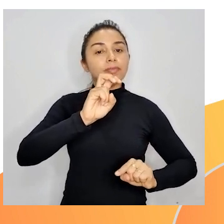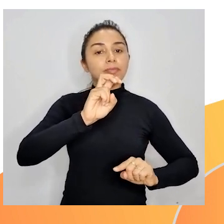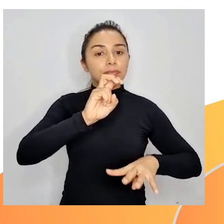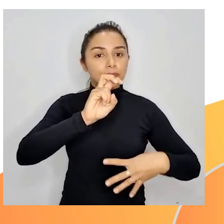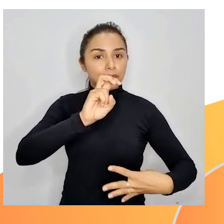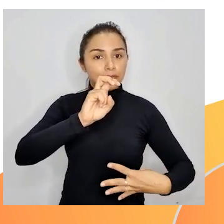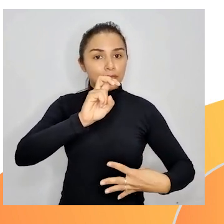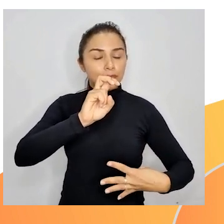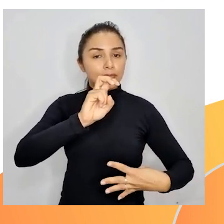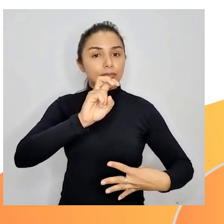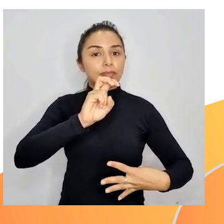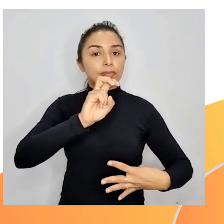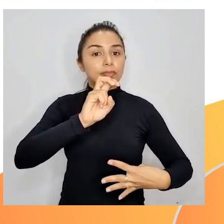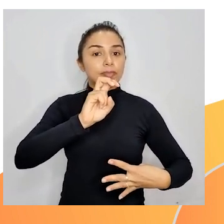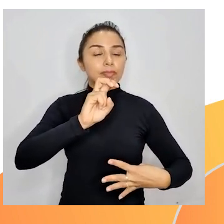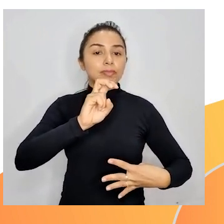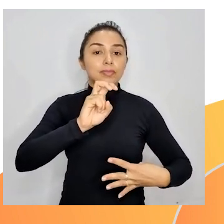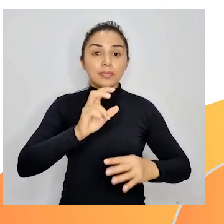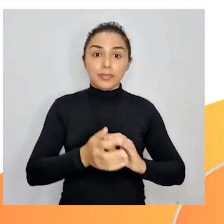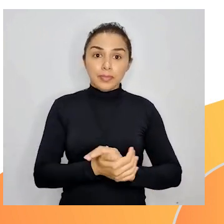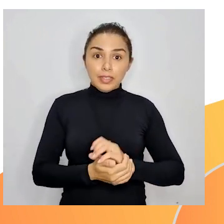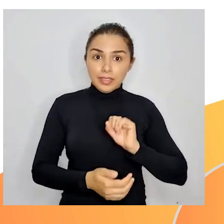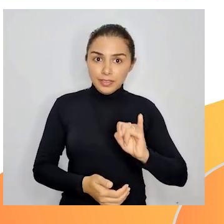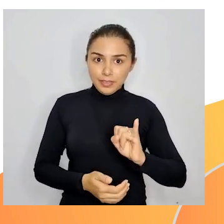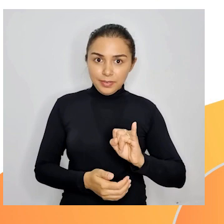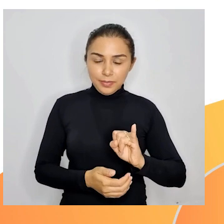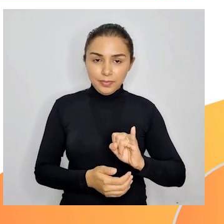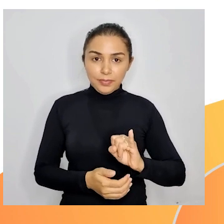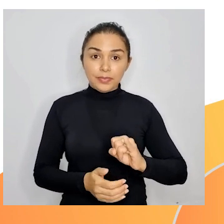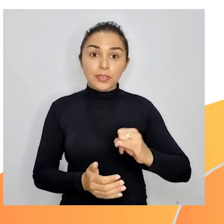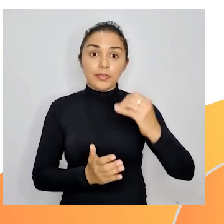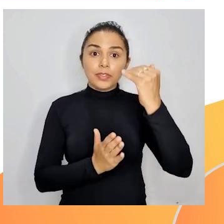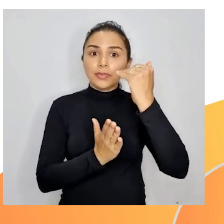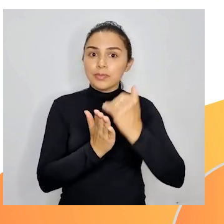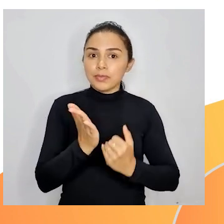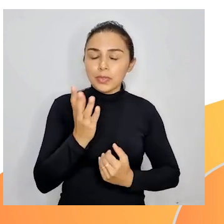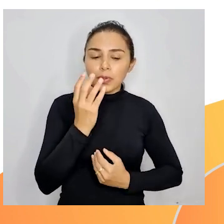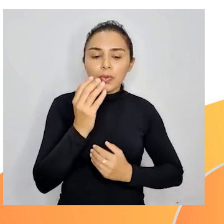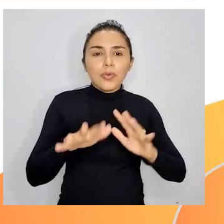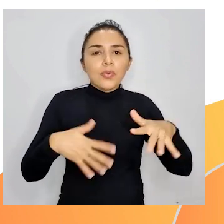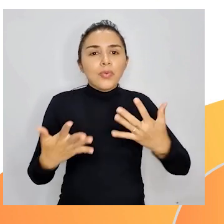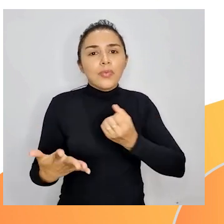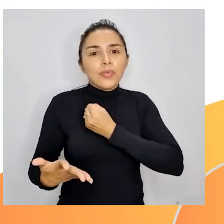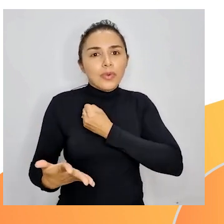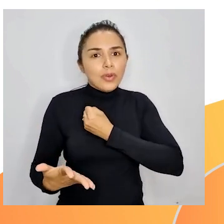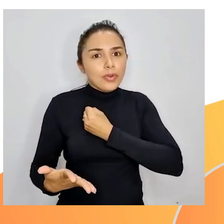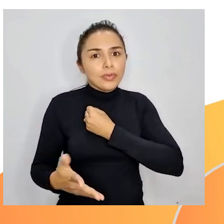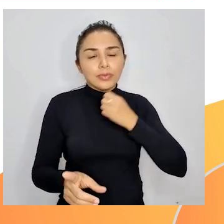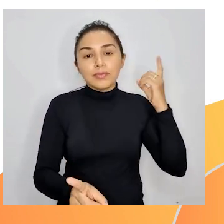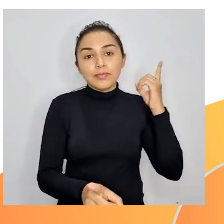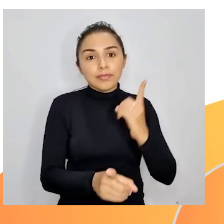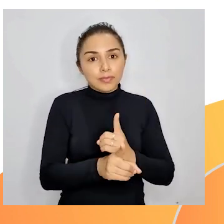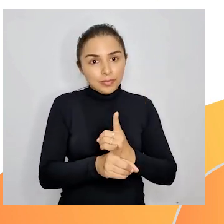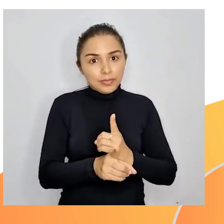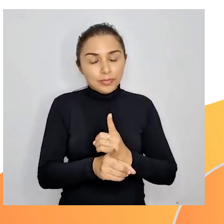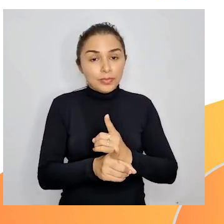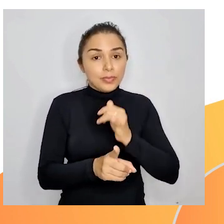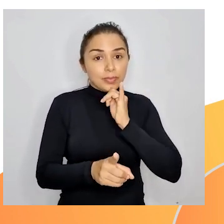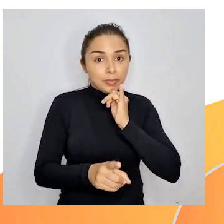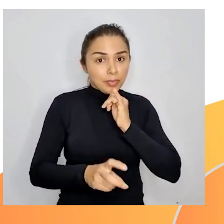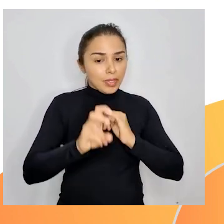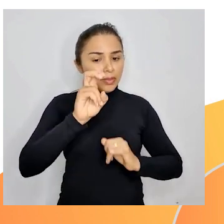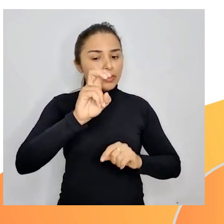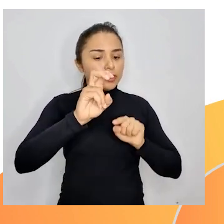4. Como foi feita essa subtração? Qual número eu tirei do 5 para resultar em